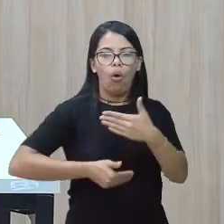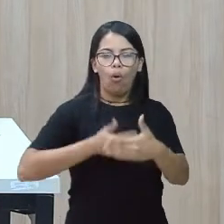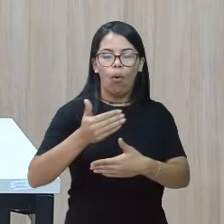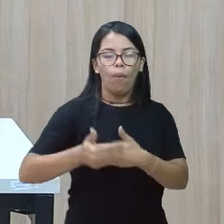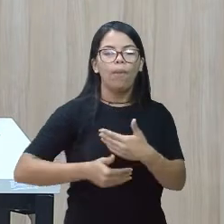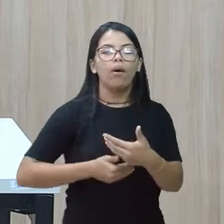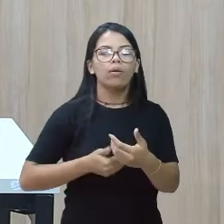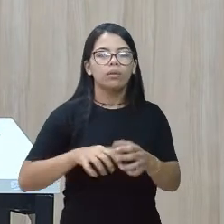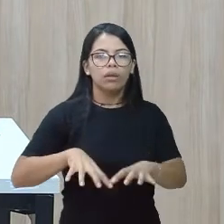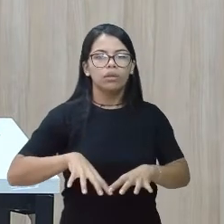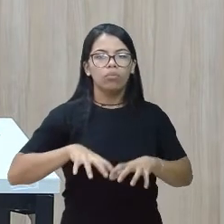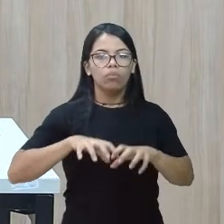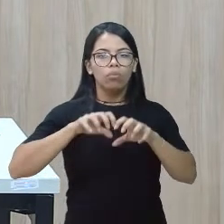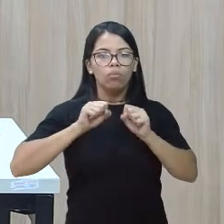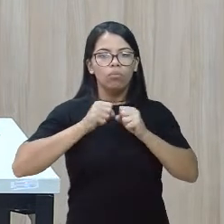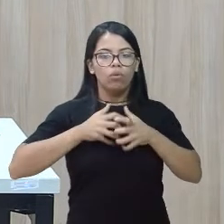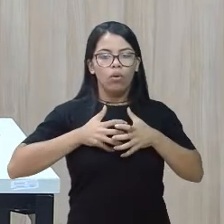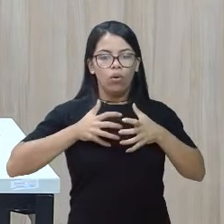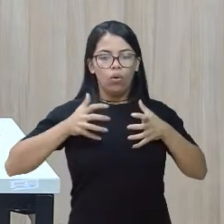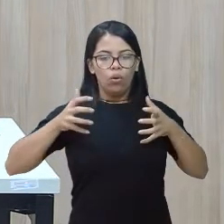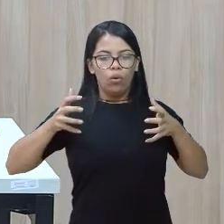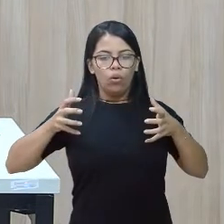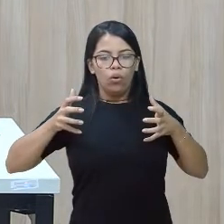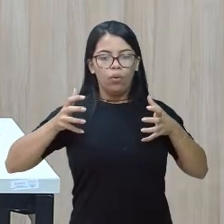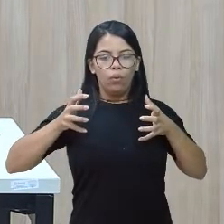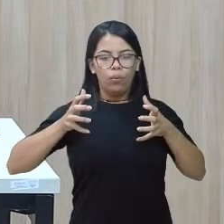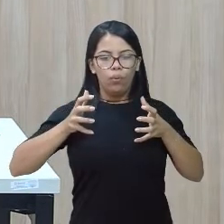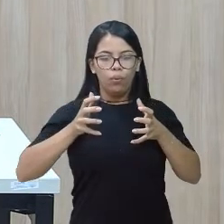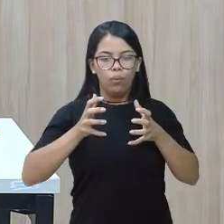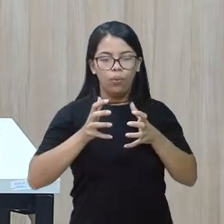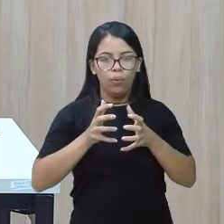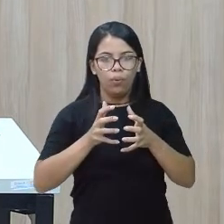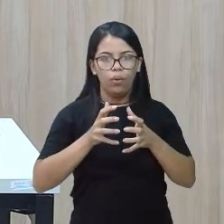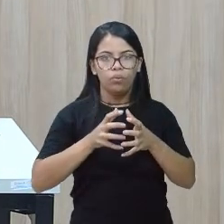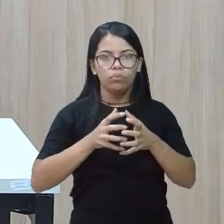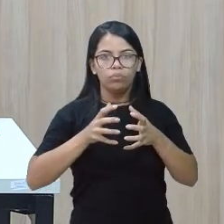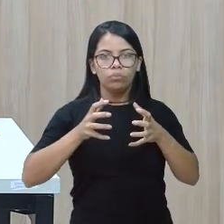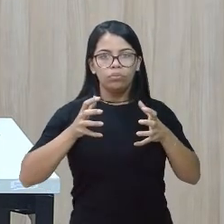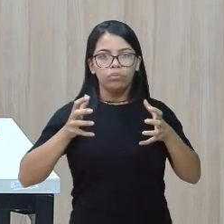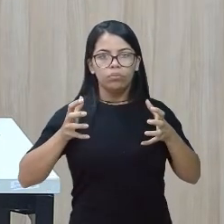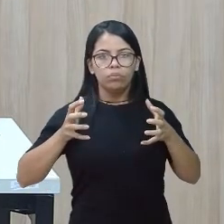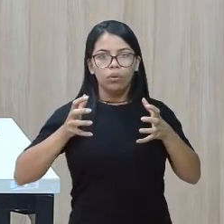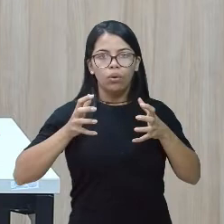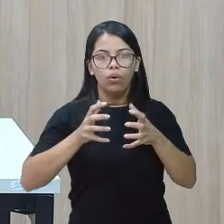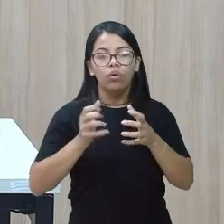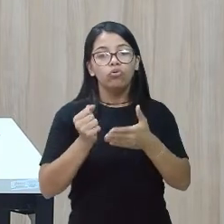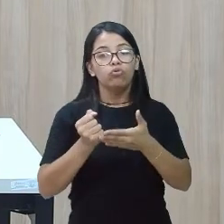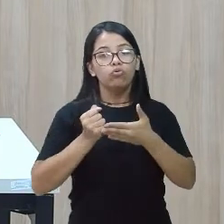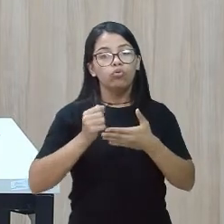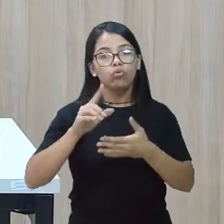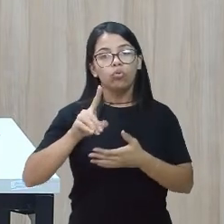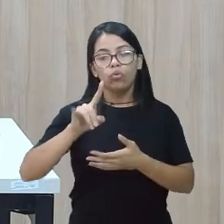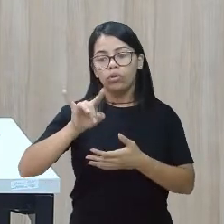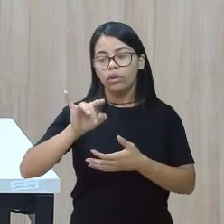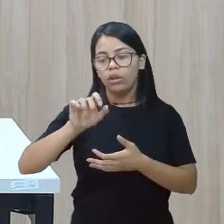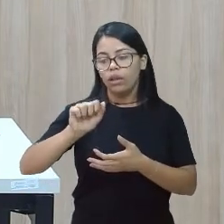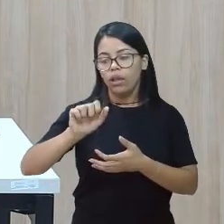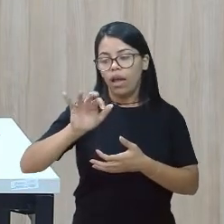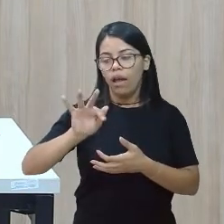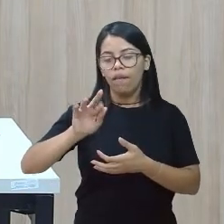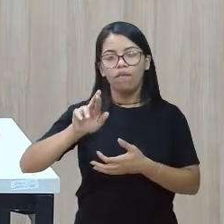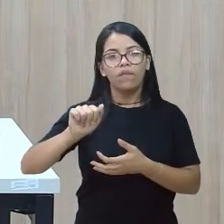de inflar esses pulmões, juntamente também com uma grande participação do diafragma. E para o